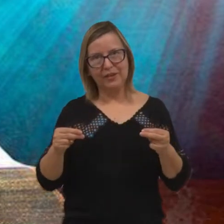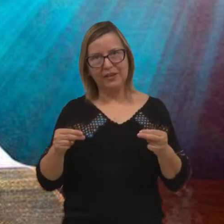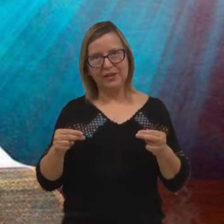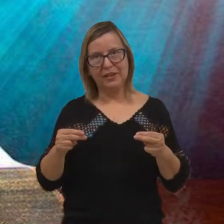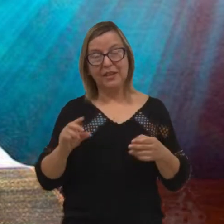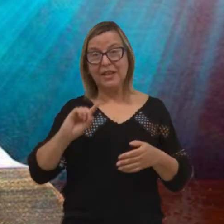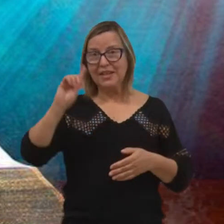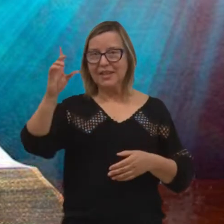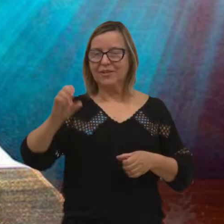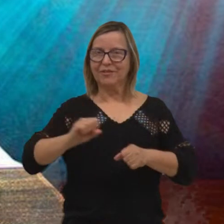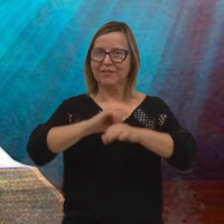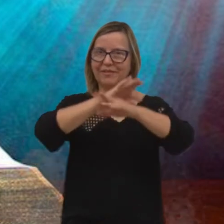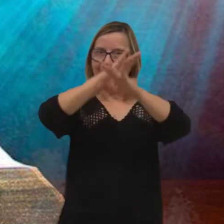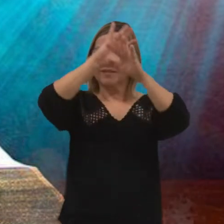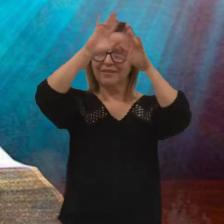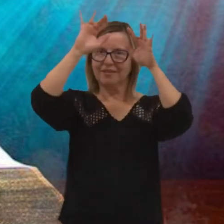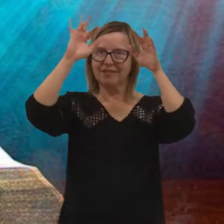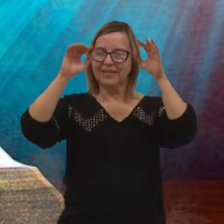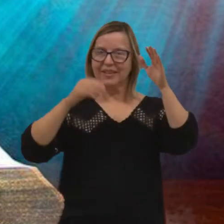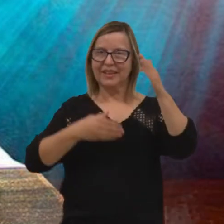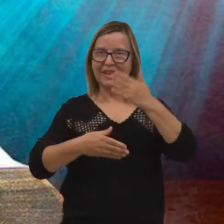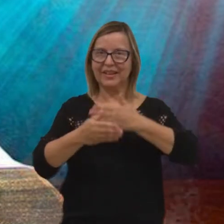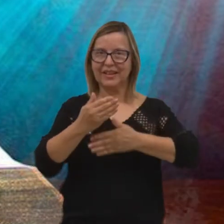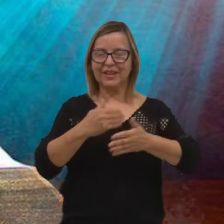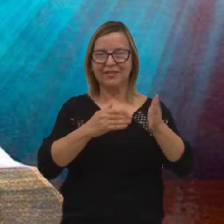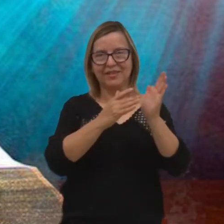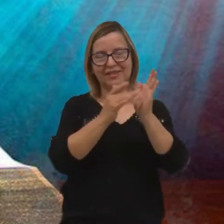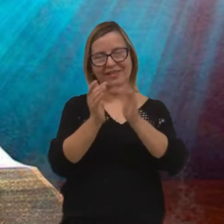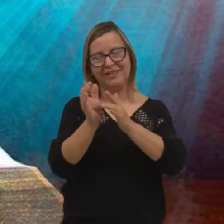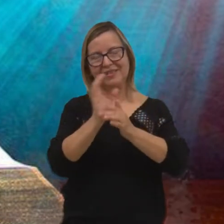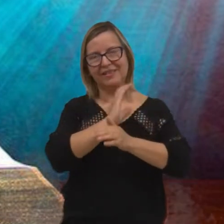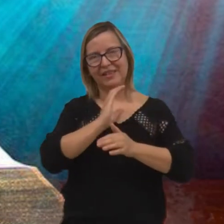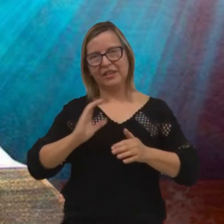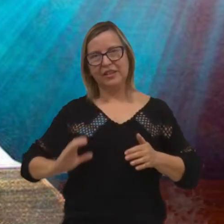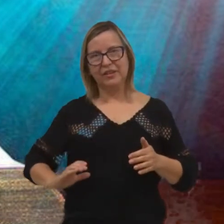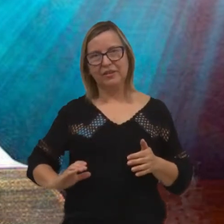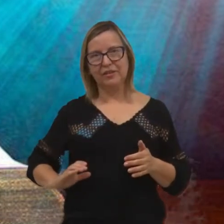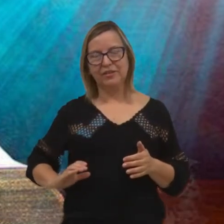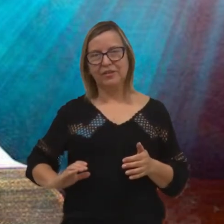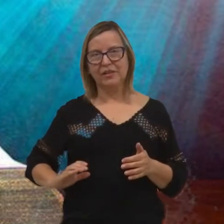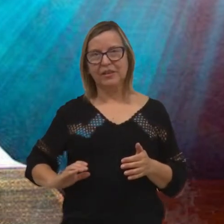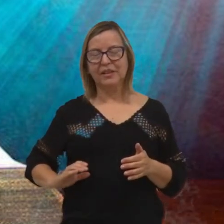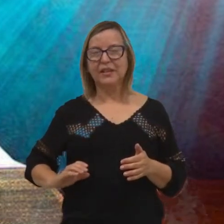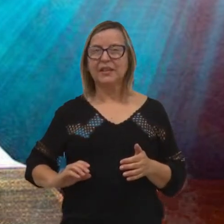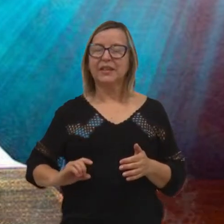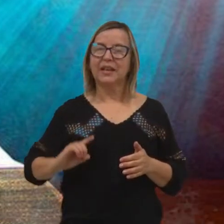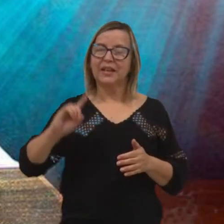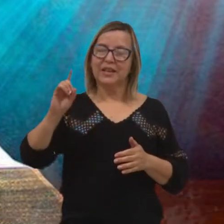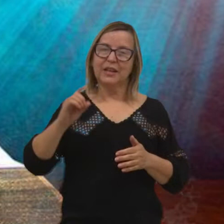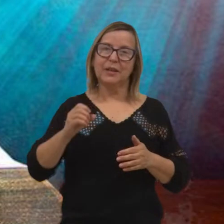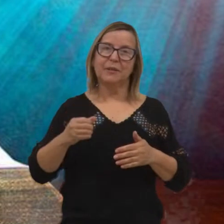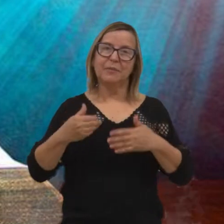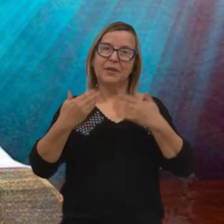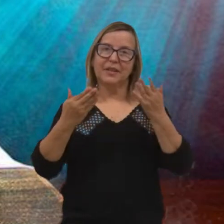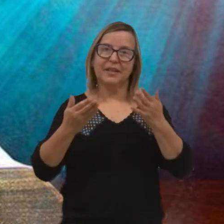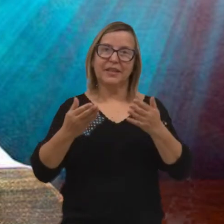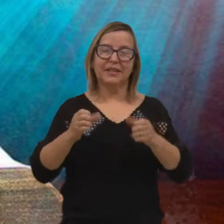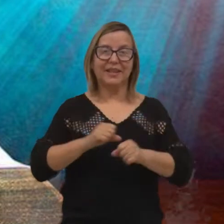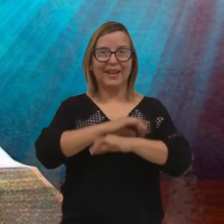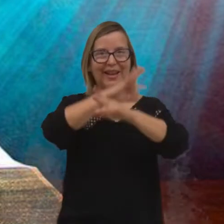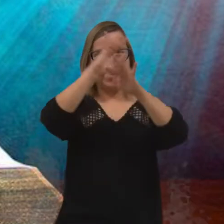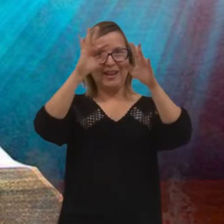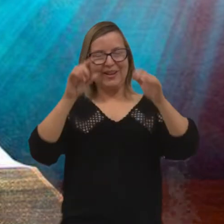seja Deus glorificado por meio de Jesus Cristo, a quem pertence a glória e o domínio pelos séculos